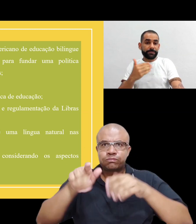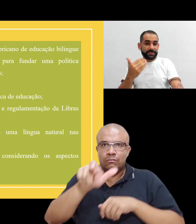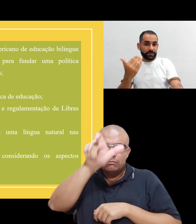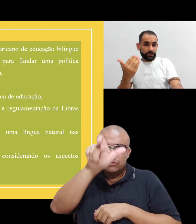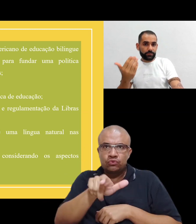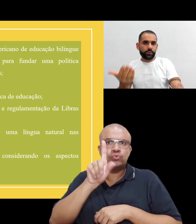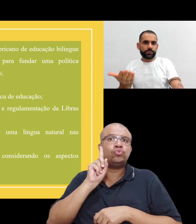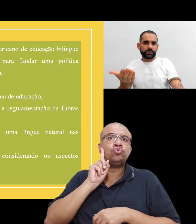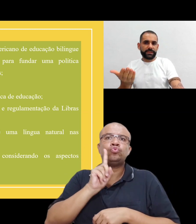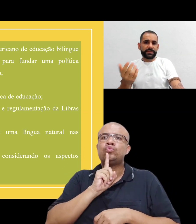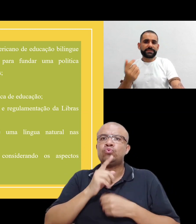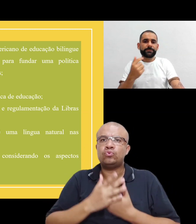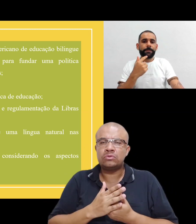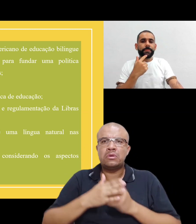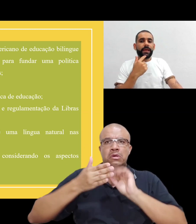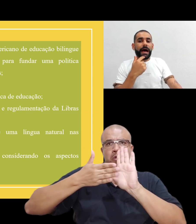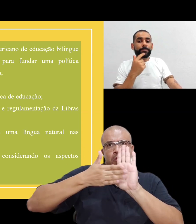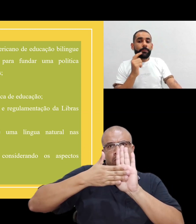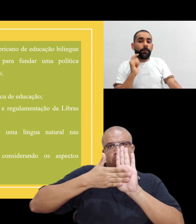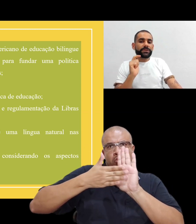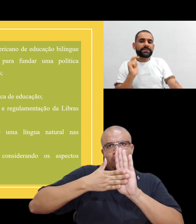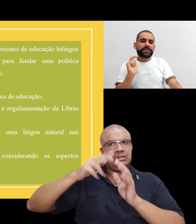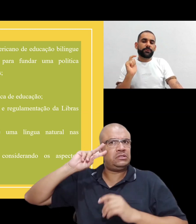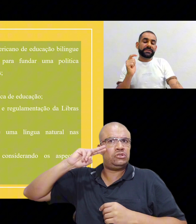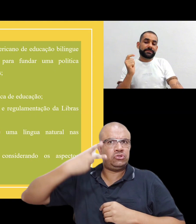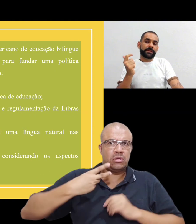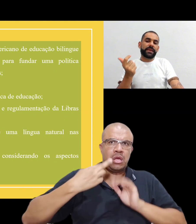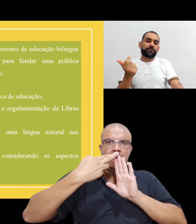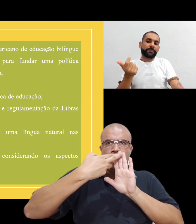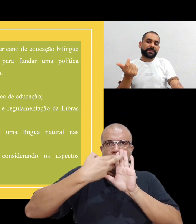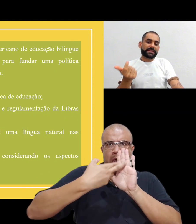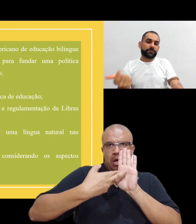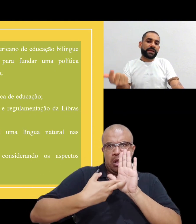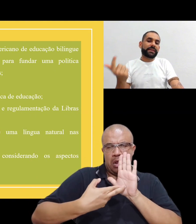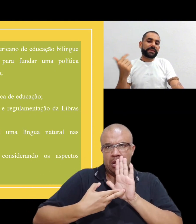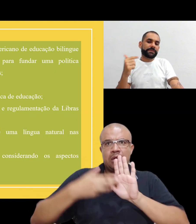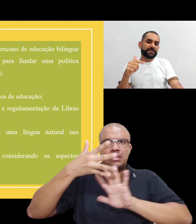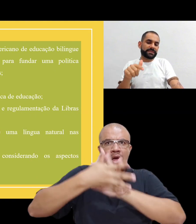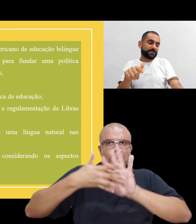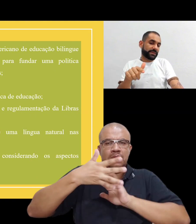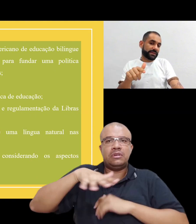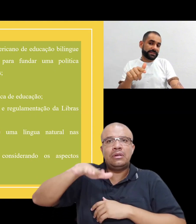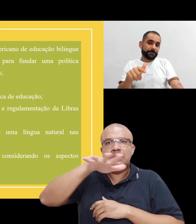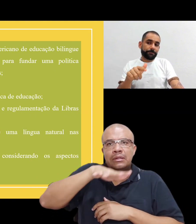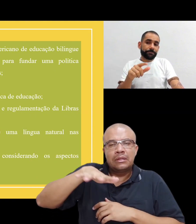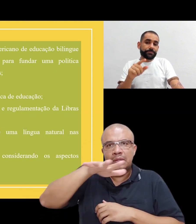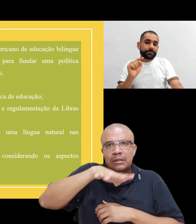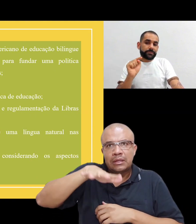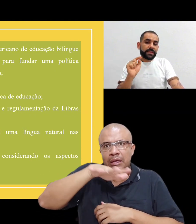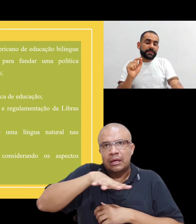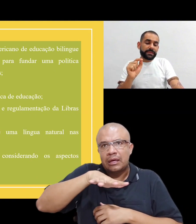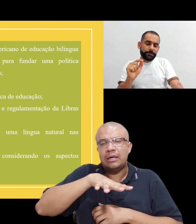voltada para a pessoa com surdez, a proposta de reconhecimento e regulamentação da Libras nas esferas